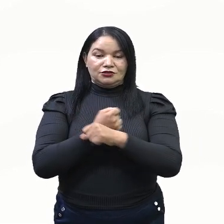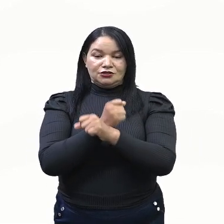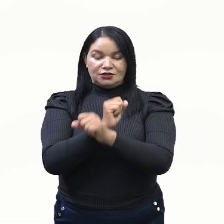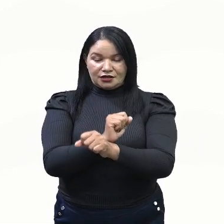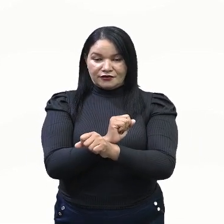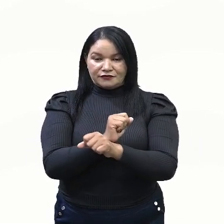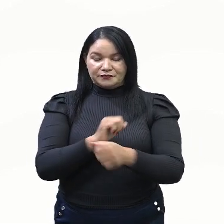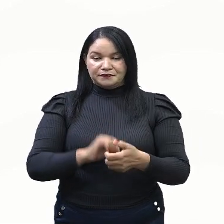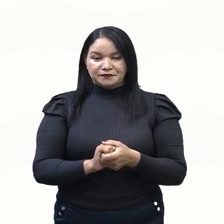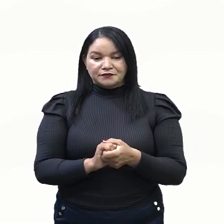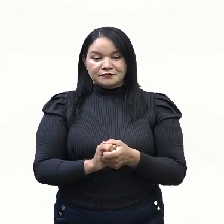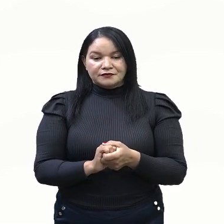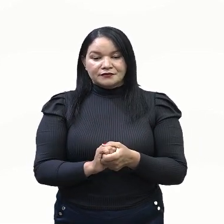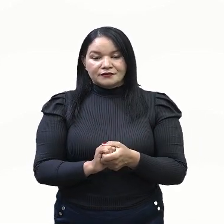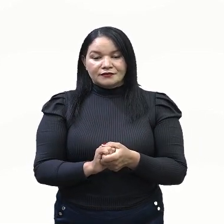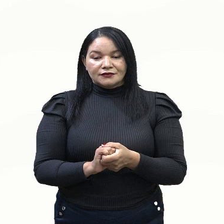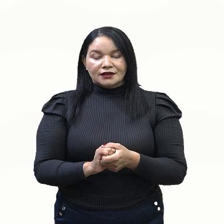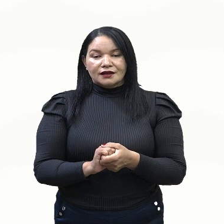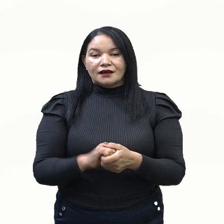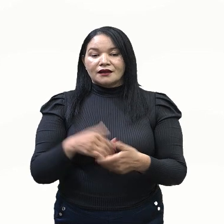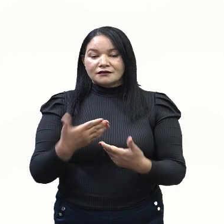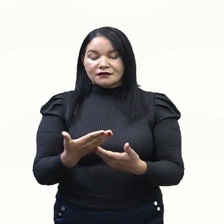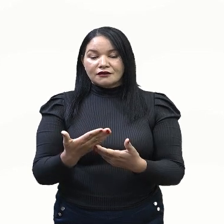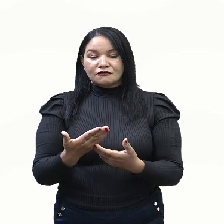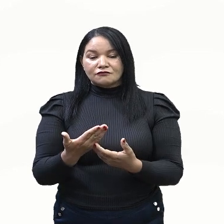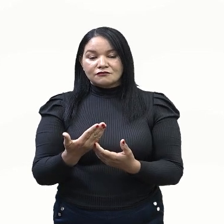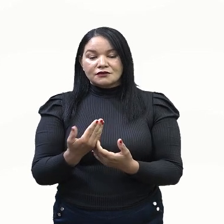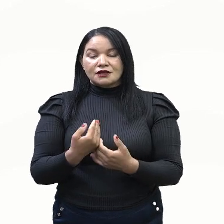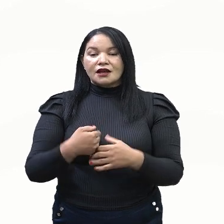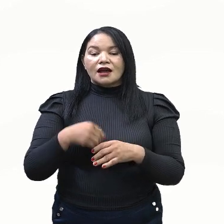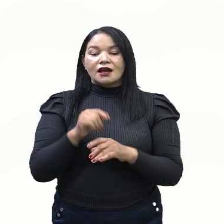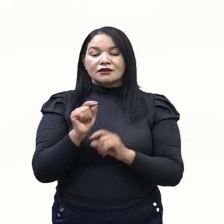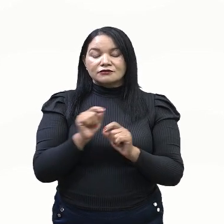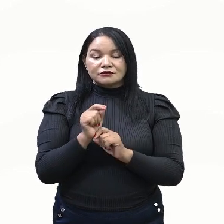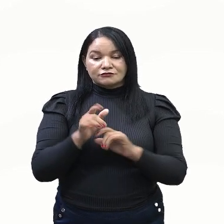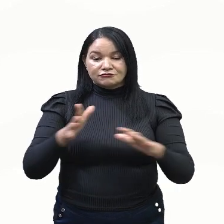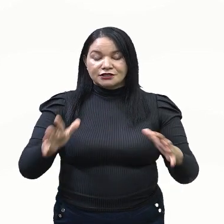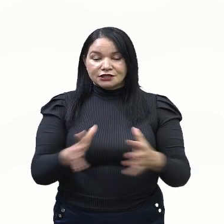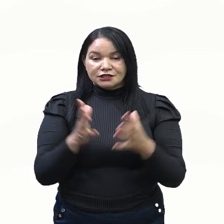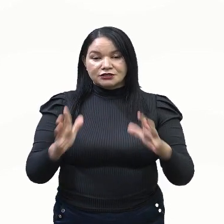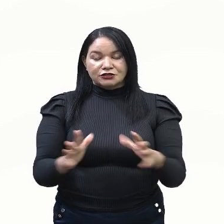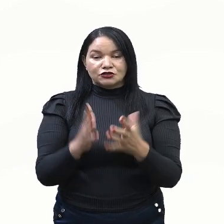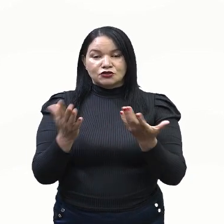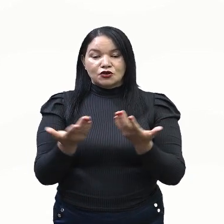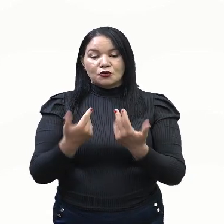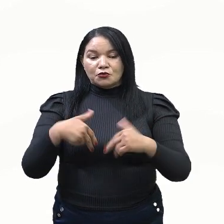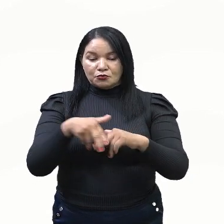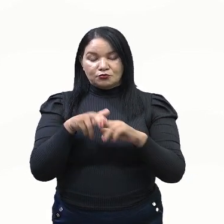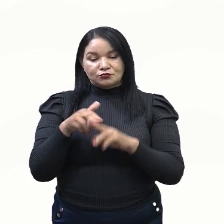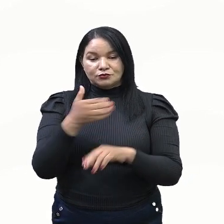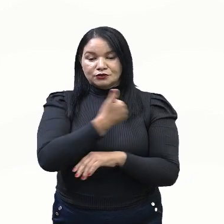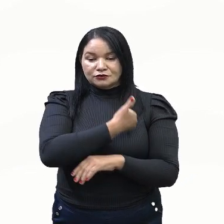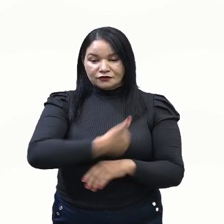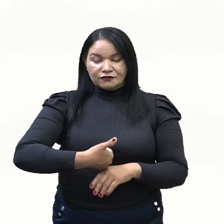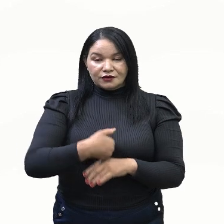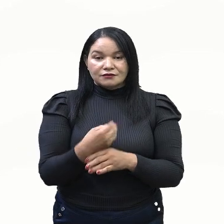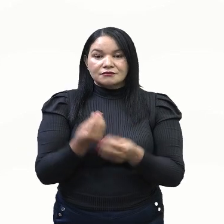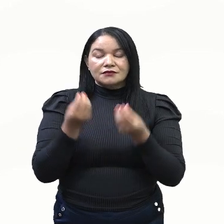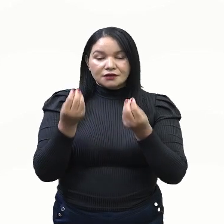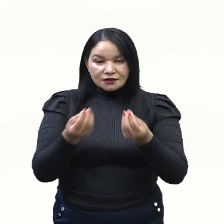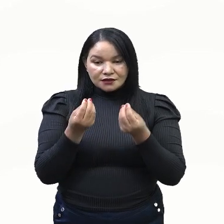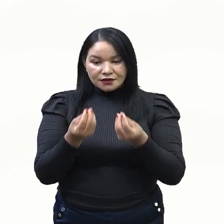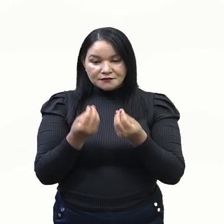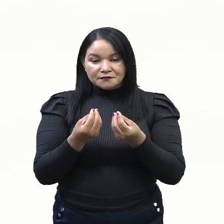né, foram colocados incentivos por parte do governo para que esses